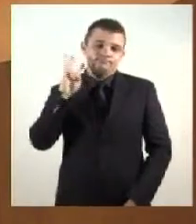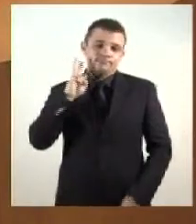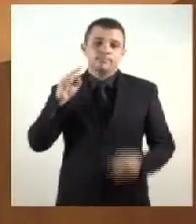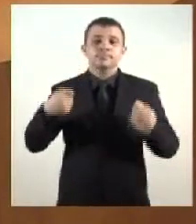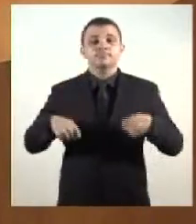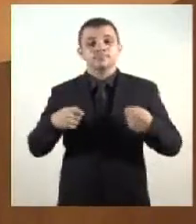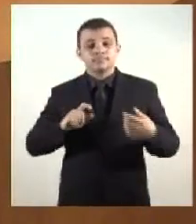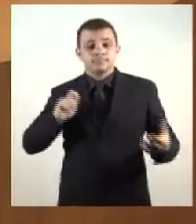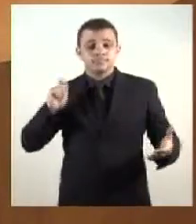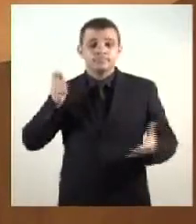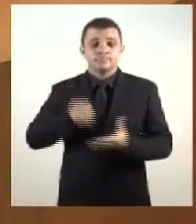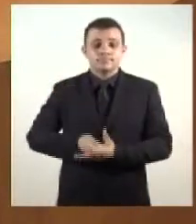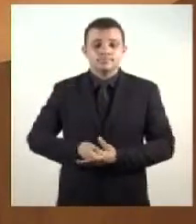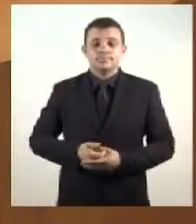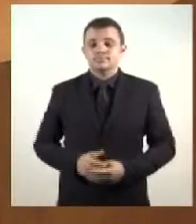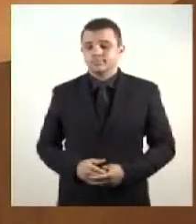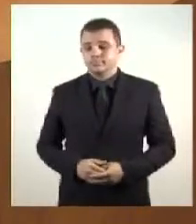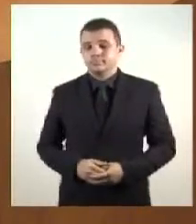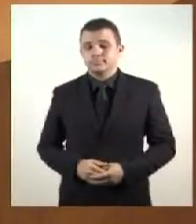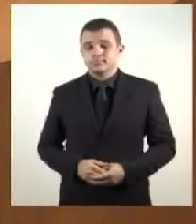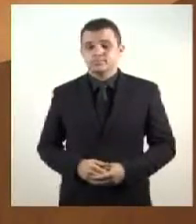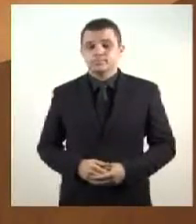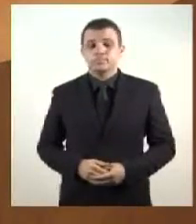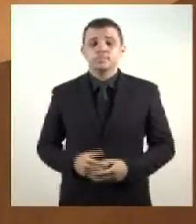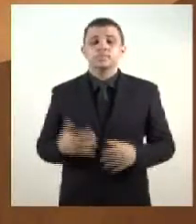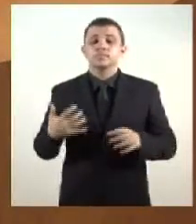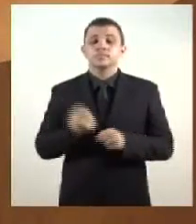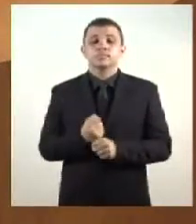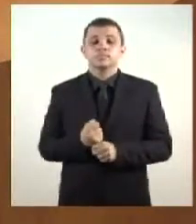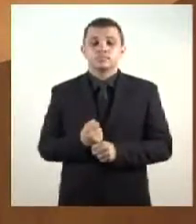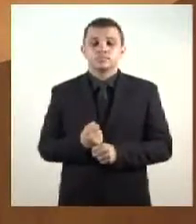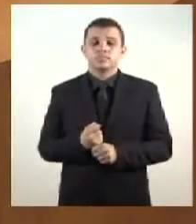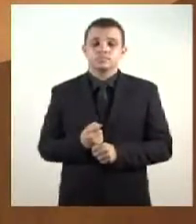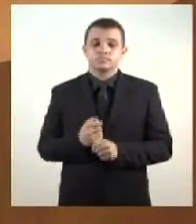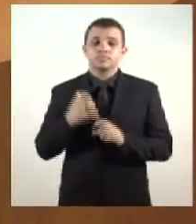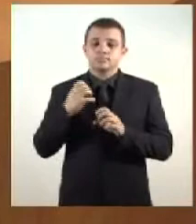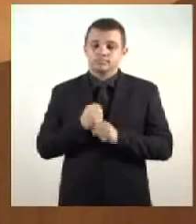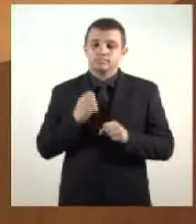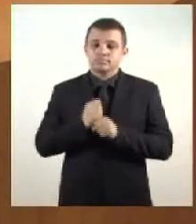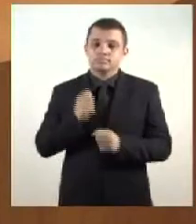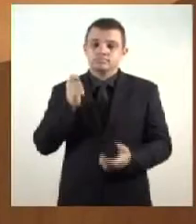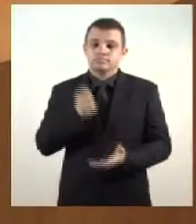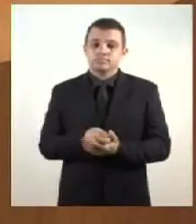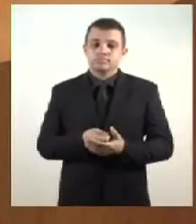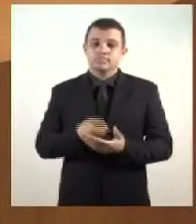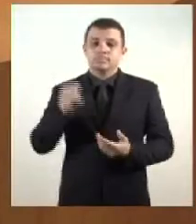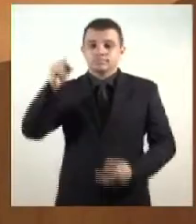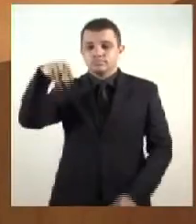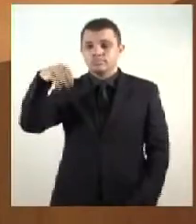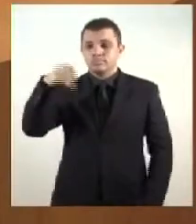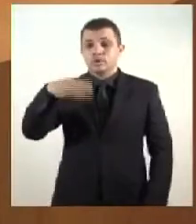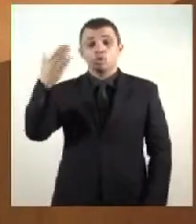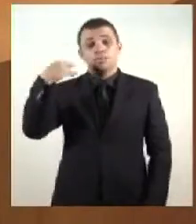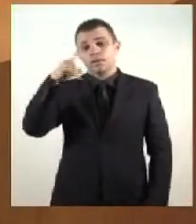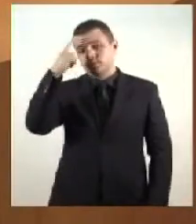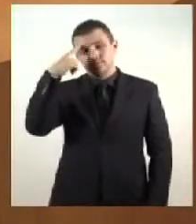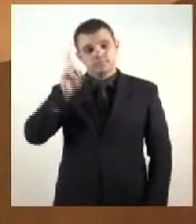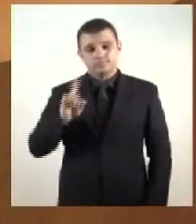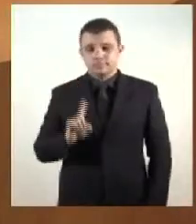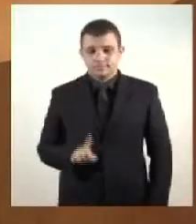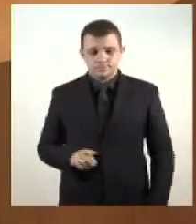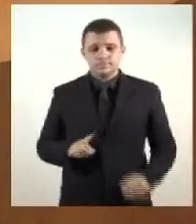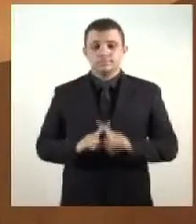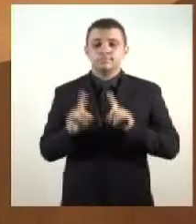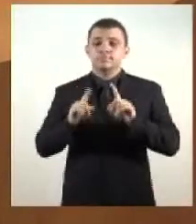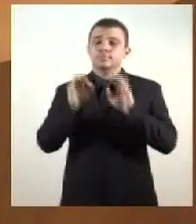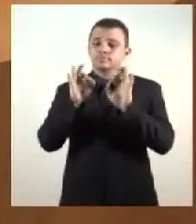que arcar com essa conta de energia que não sabiam e que eu tenho certeza